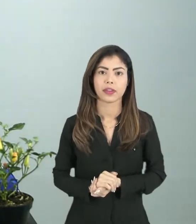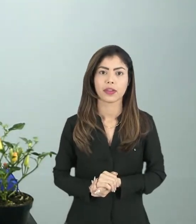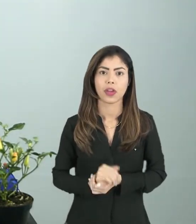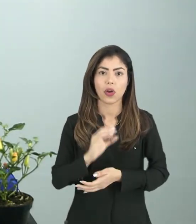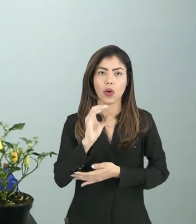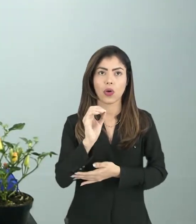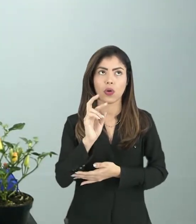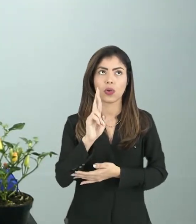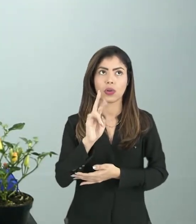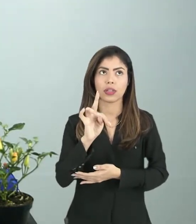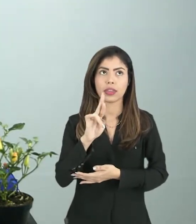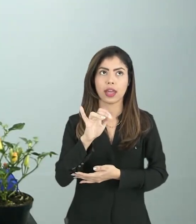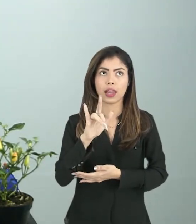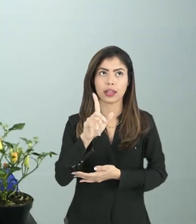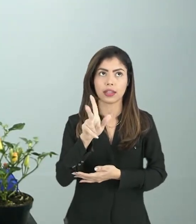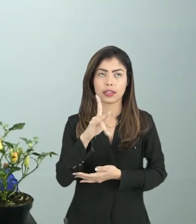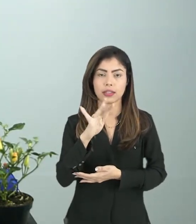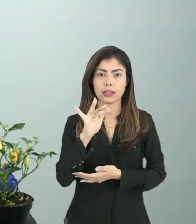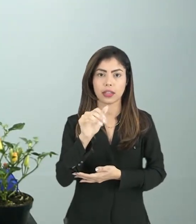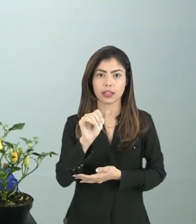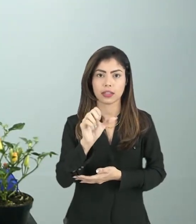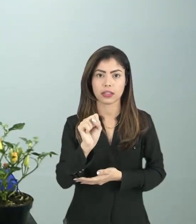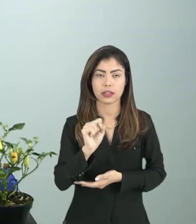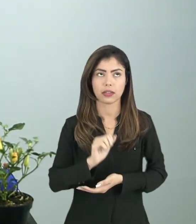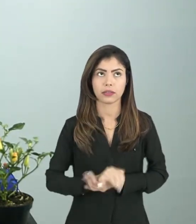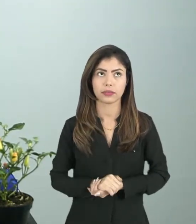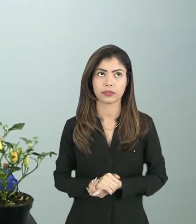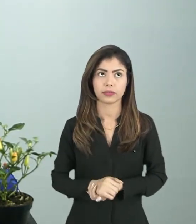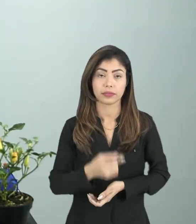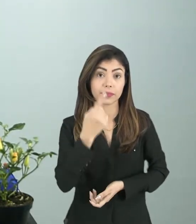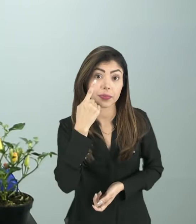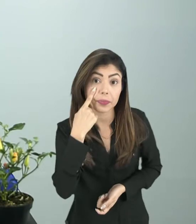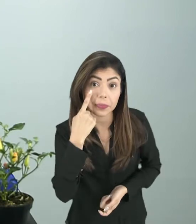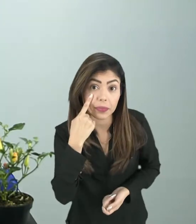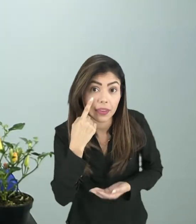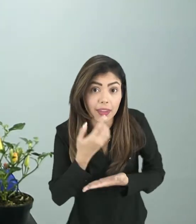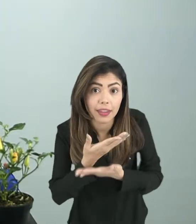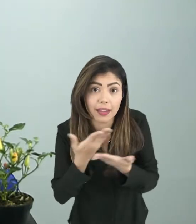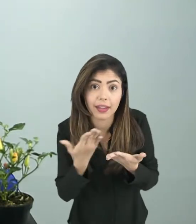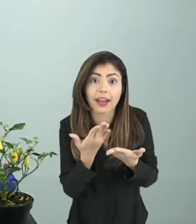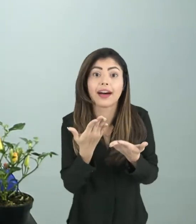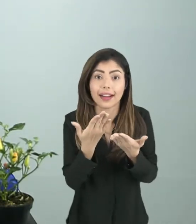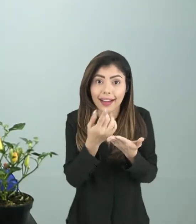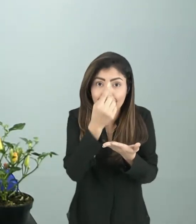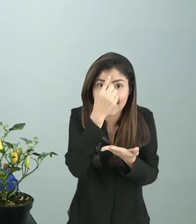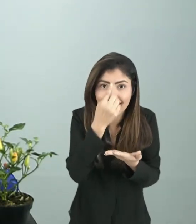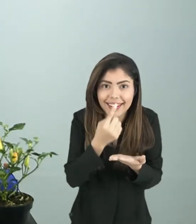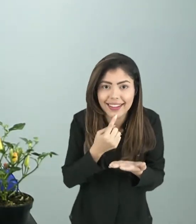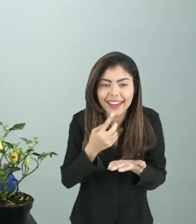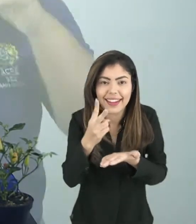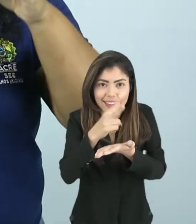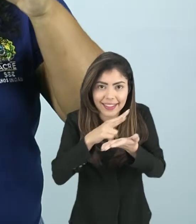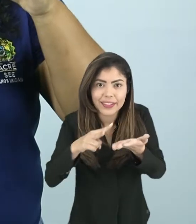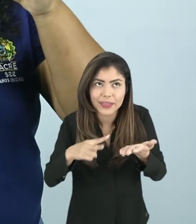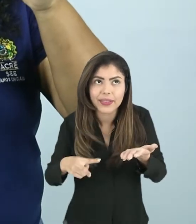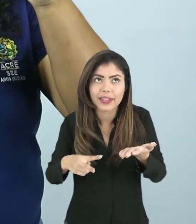hortaliças. Eu vou colocar aqui direitinho para que vocês observem. Eu vou mostrar para vocês, vamos fazer a